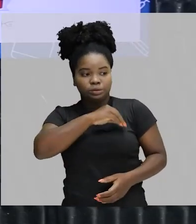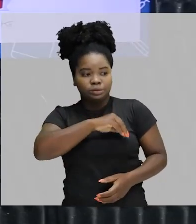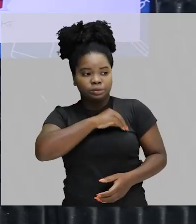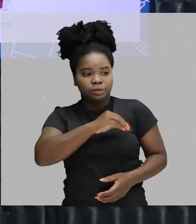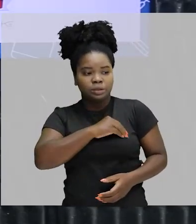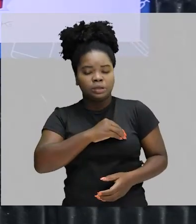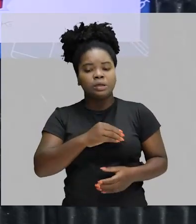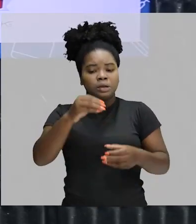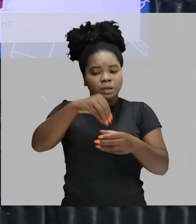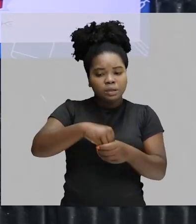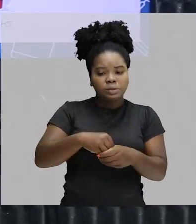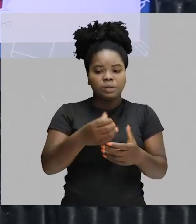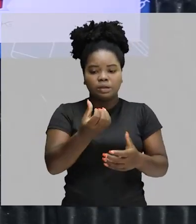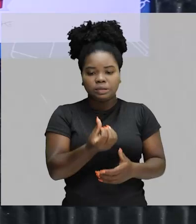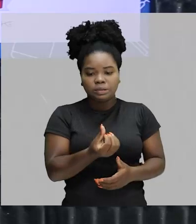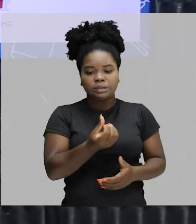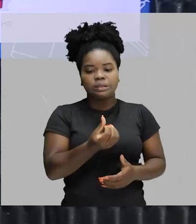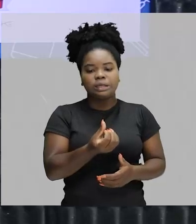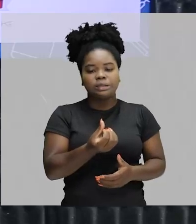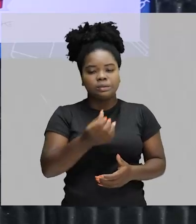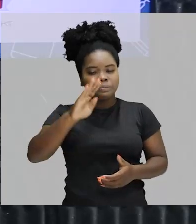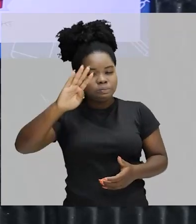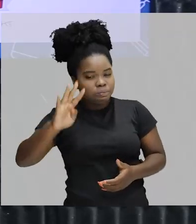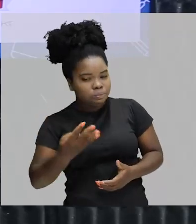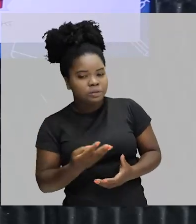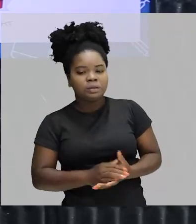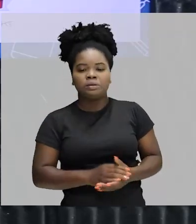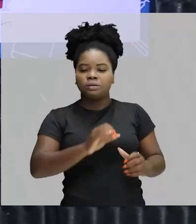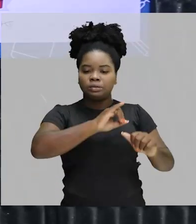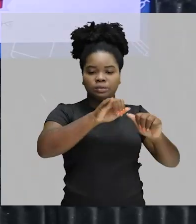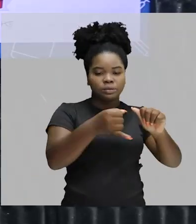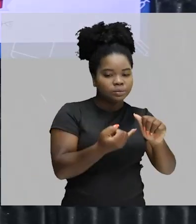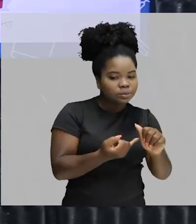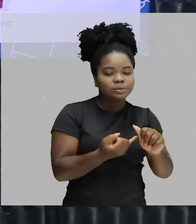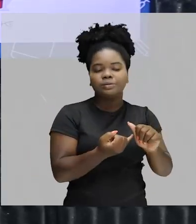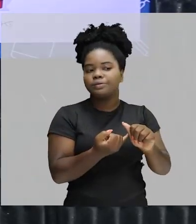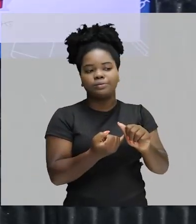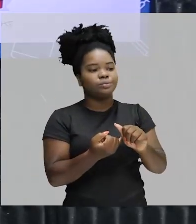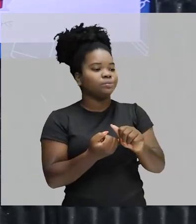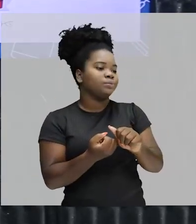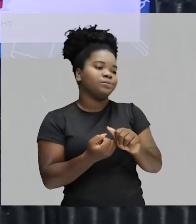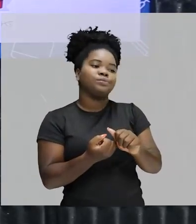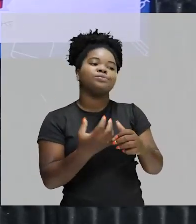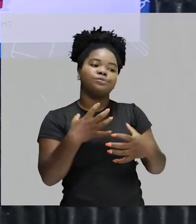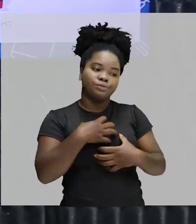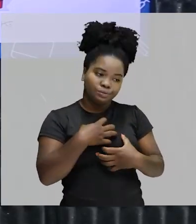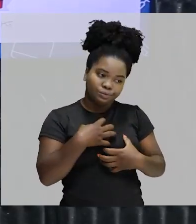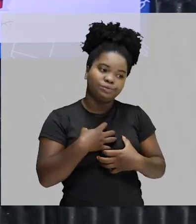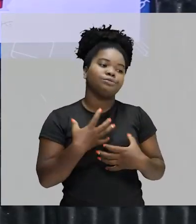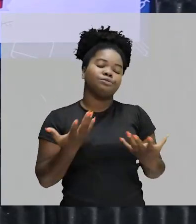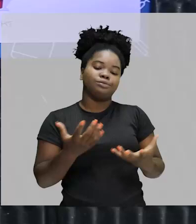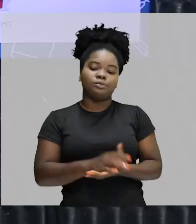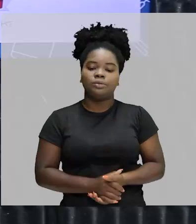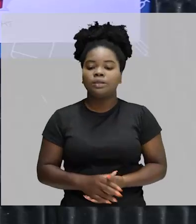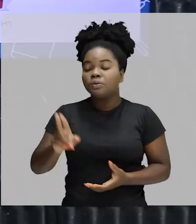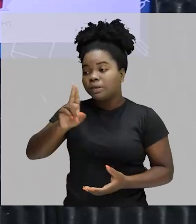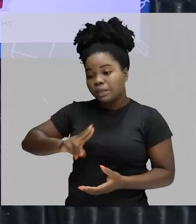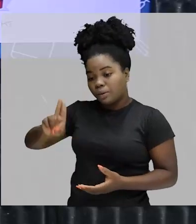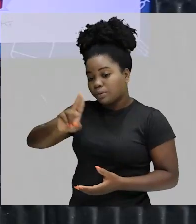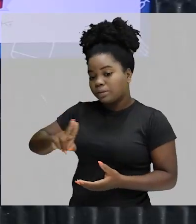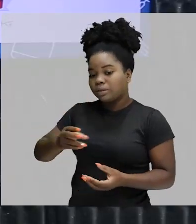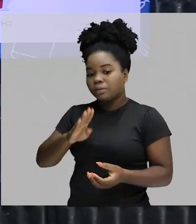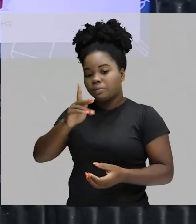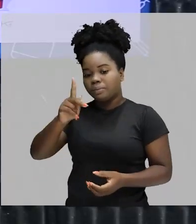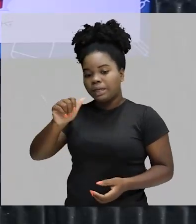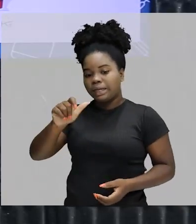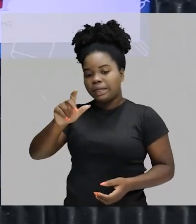fez tanto sentido, né? Mas, na verdade, aí quando ele diz caro parlamentar, né? Ele está usando ali, né, como um tratamento